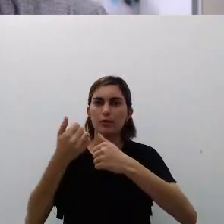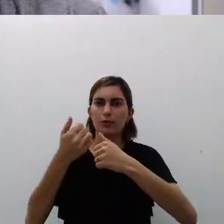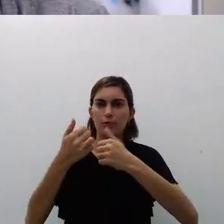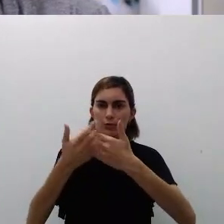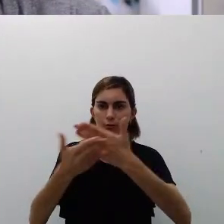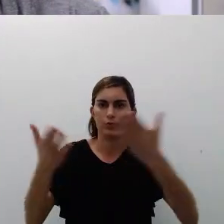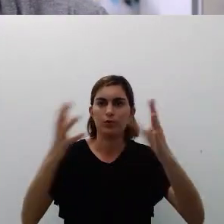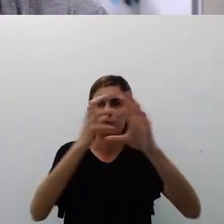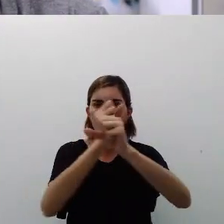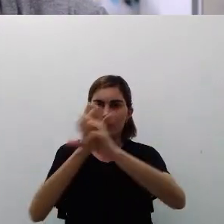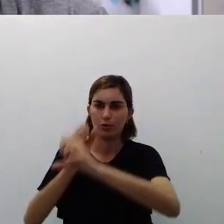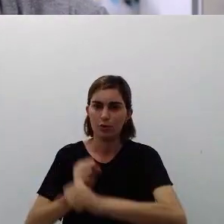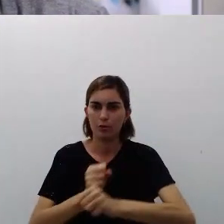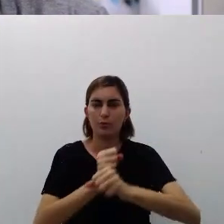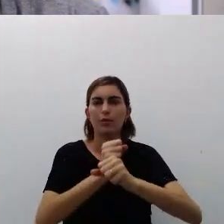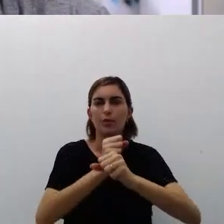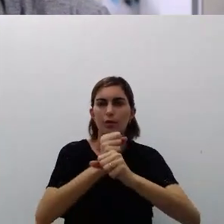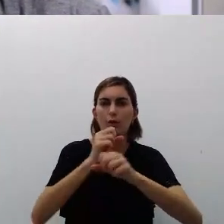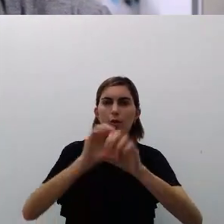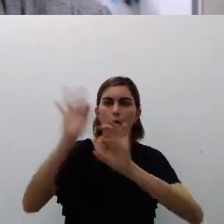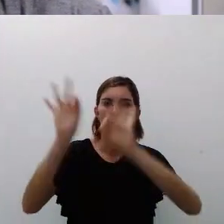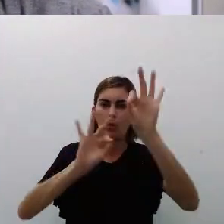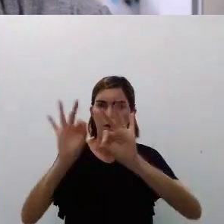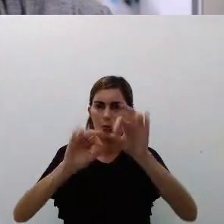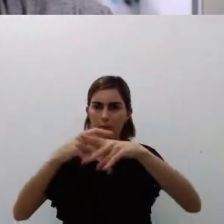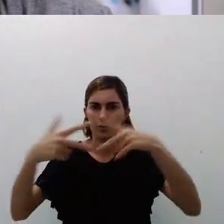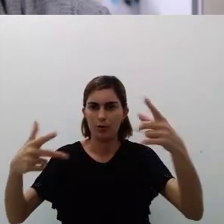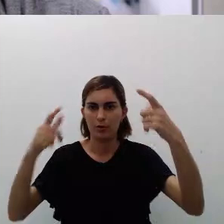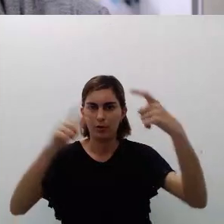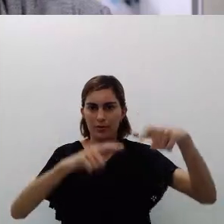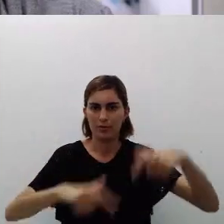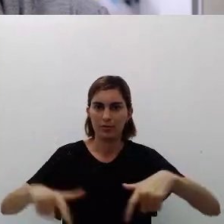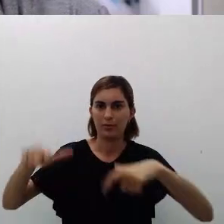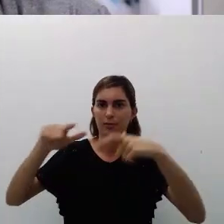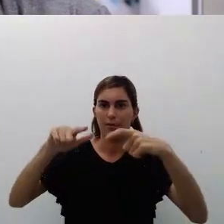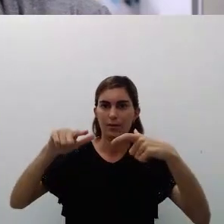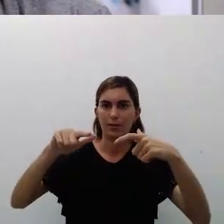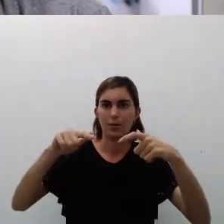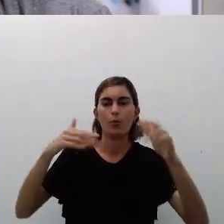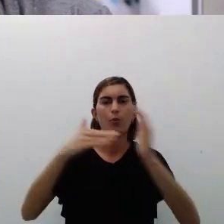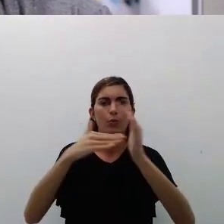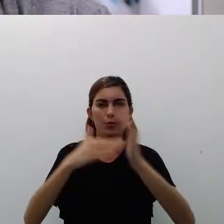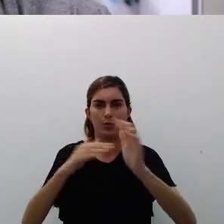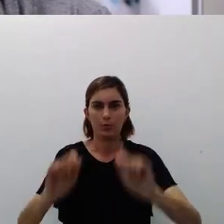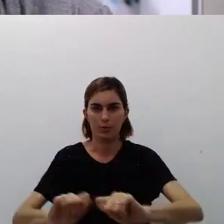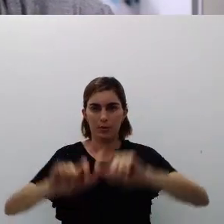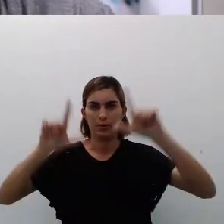objetos de um ambiente e de um cenário de design de interiores.